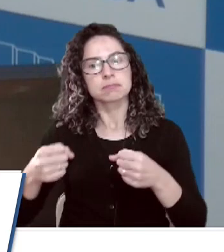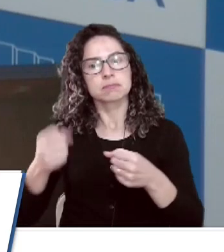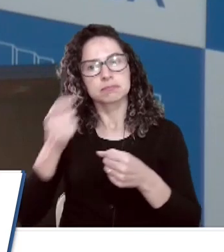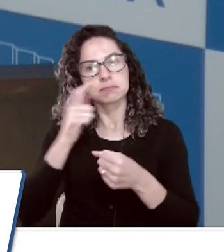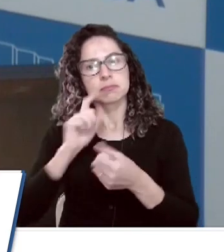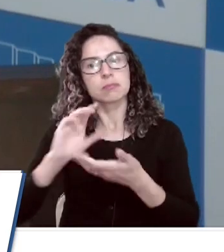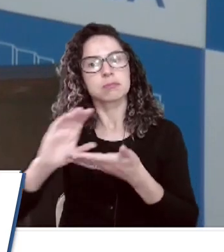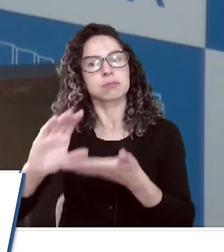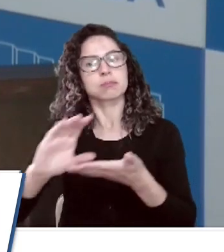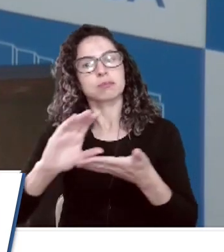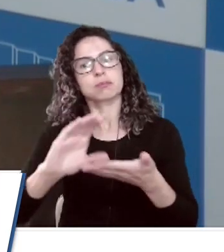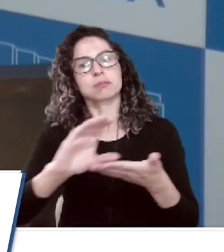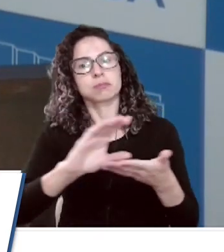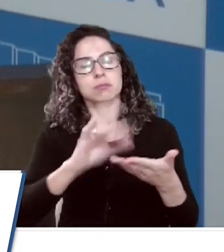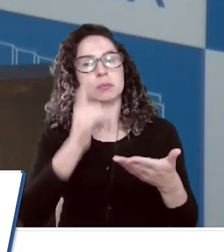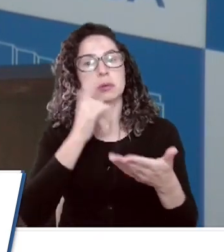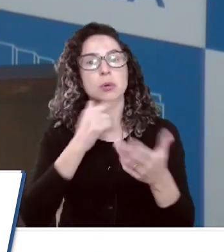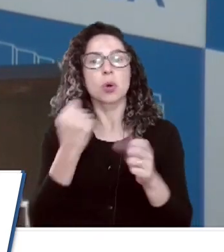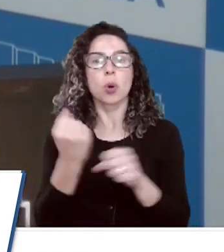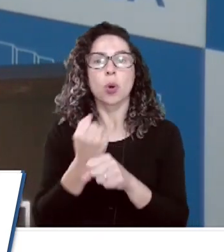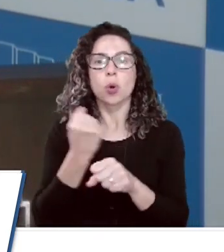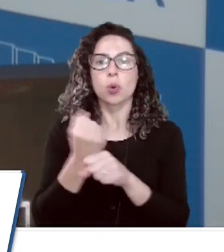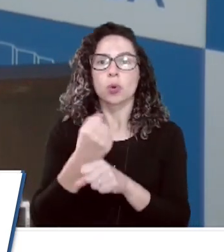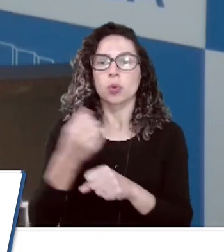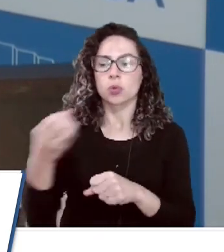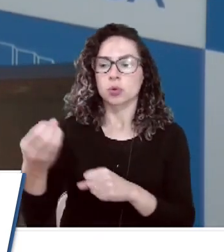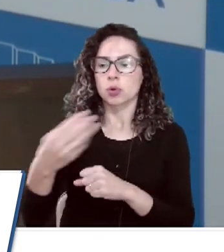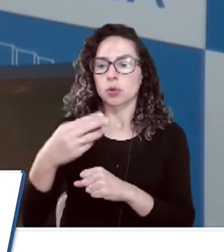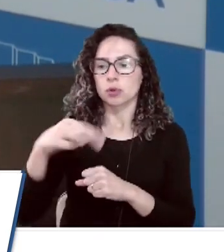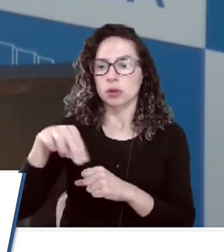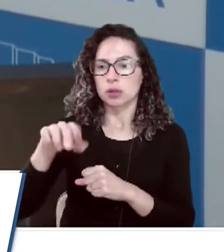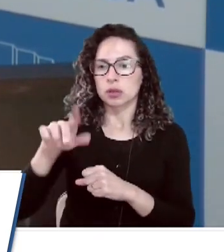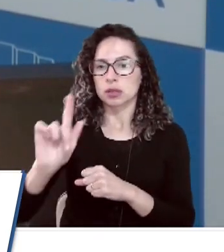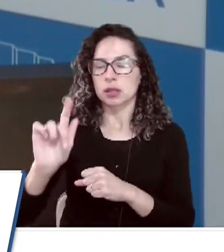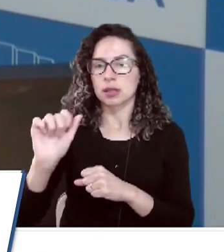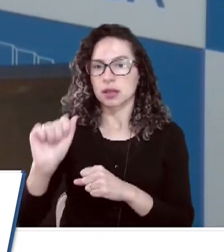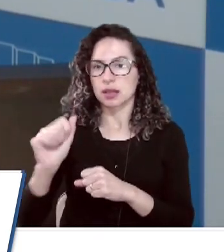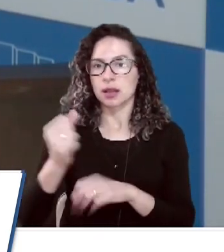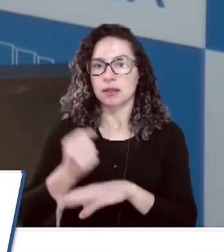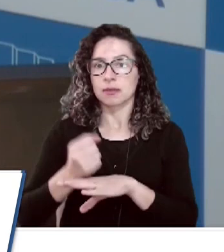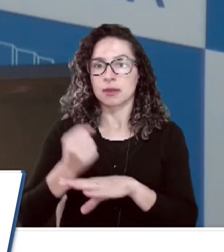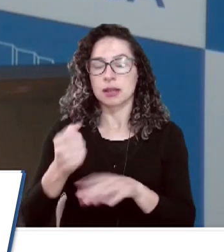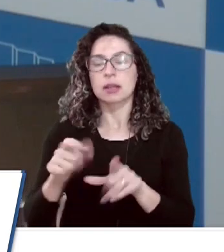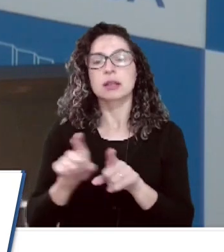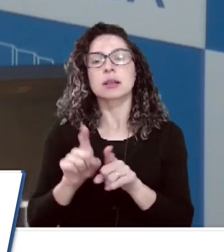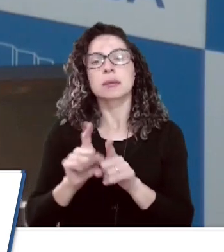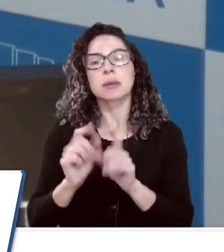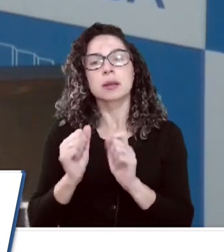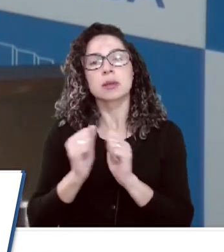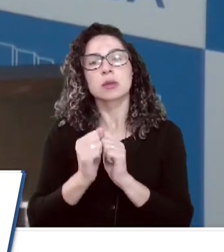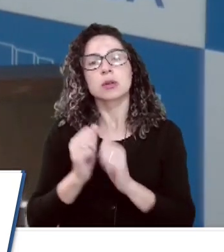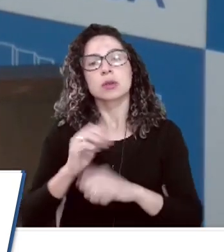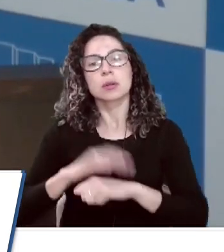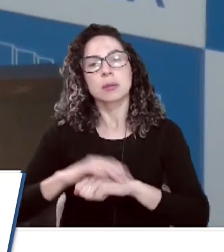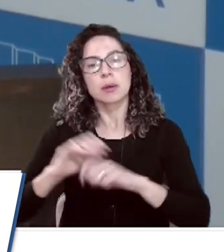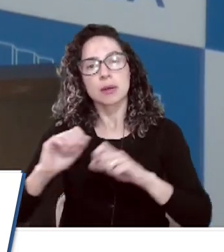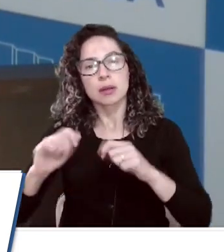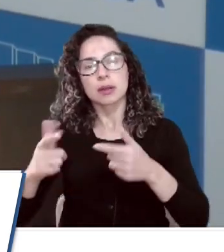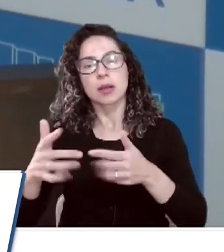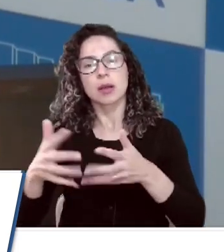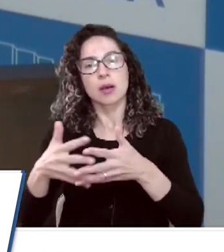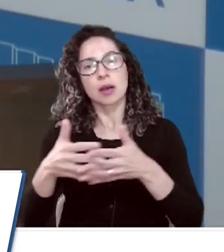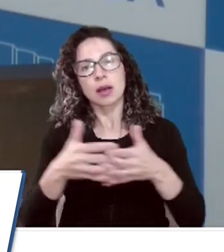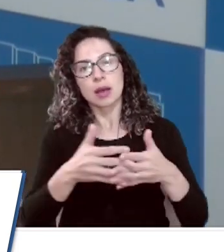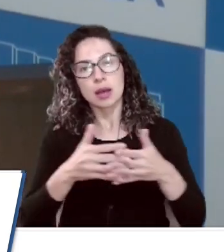para essa construção do novo NGA de Franca. Paralelo a isso, atuamos para a vinda da carreta da